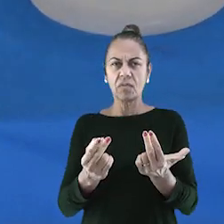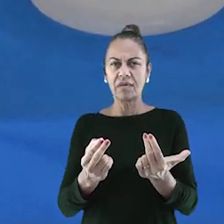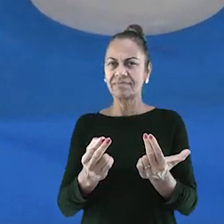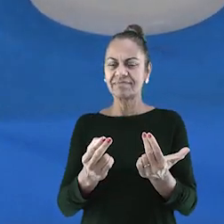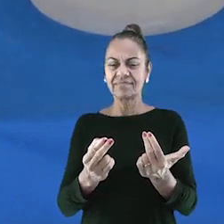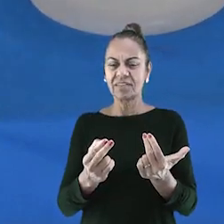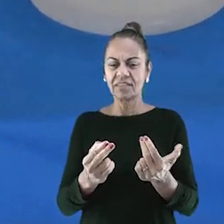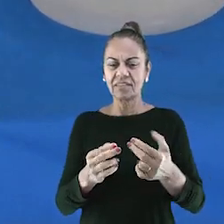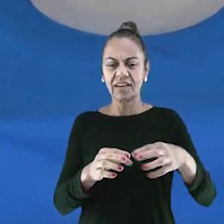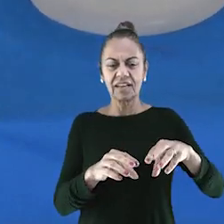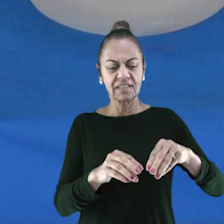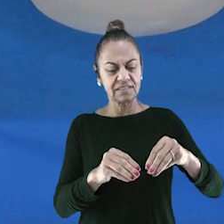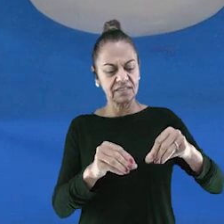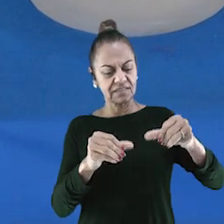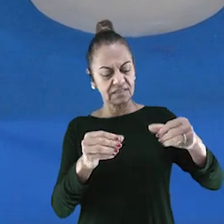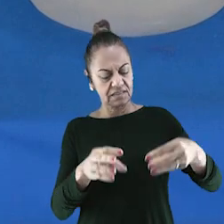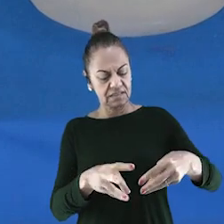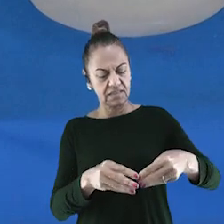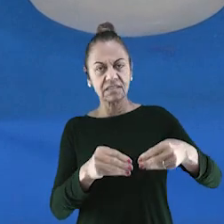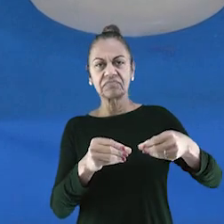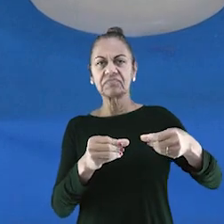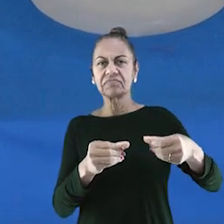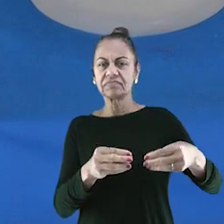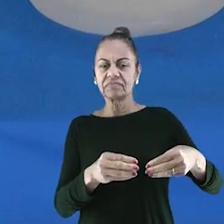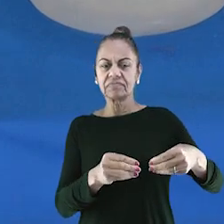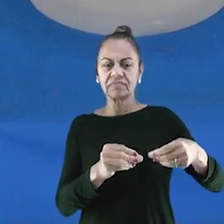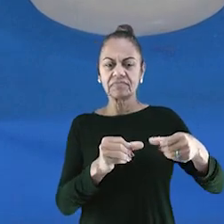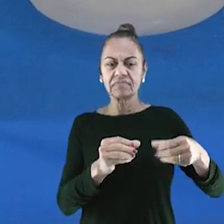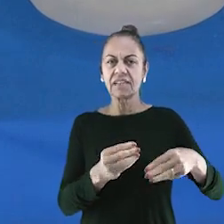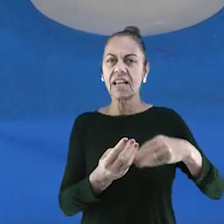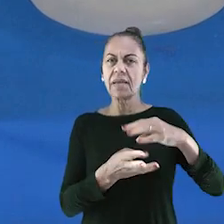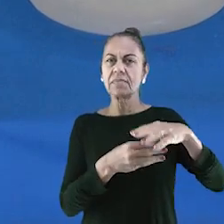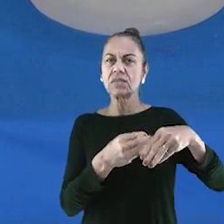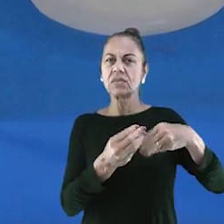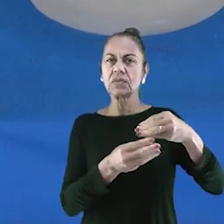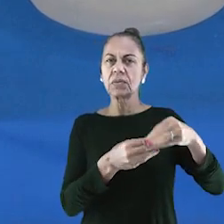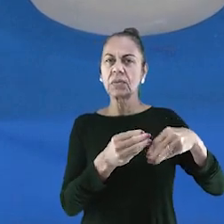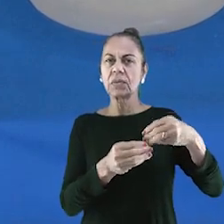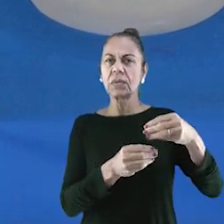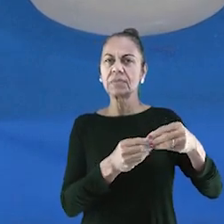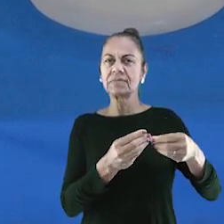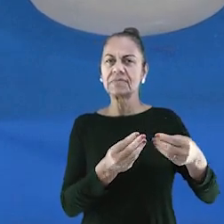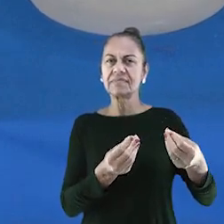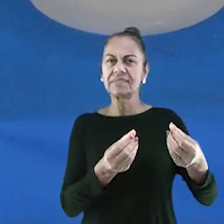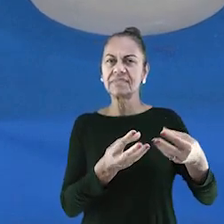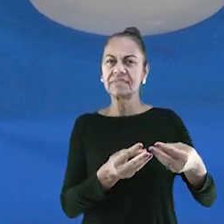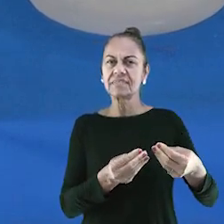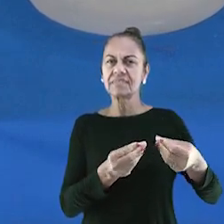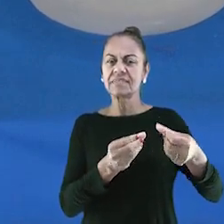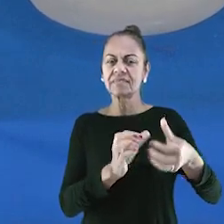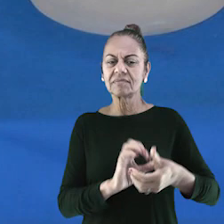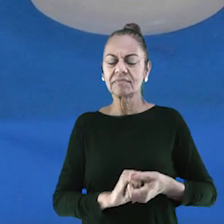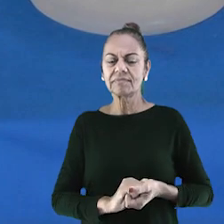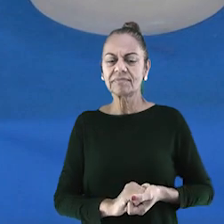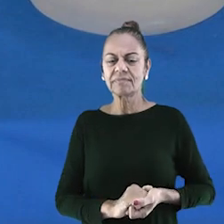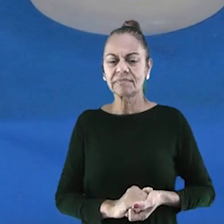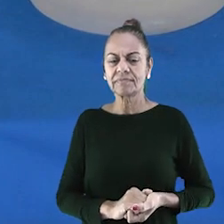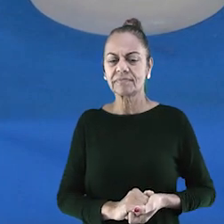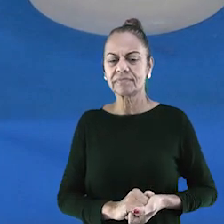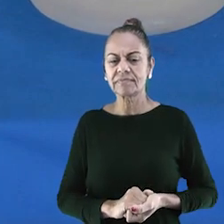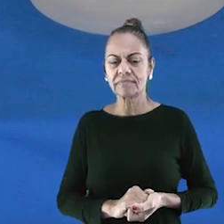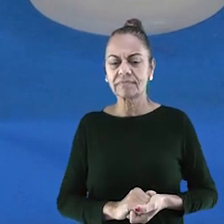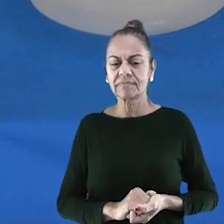Olha só, ela não cria forma igual a argila, não é? Olha só, não dá nem